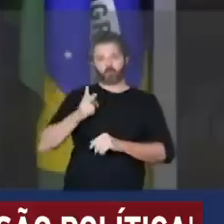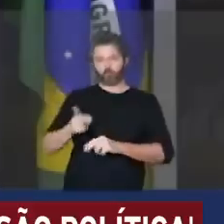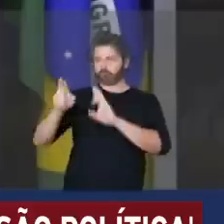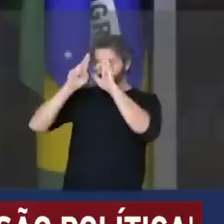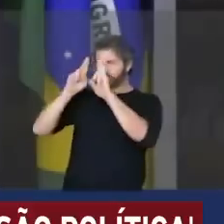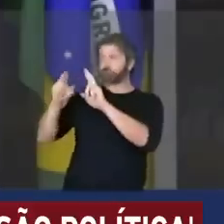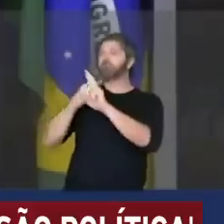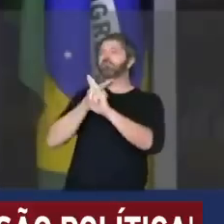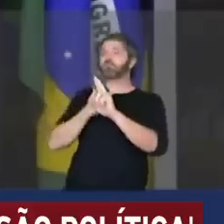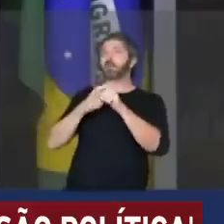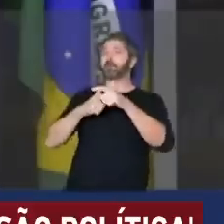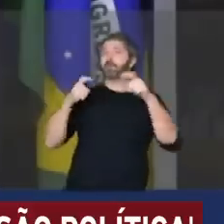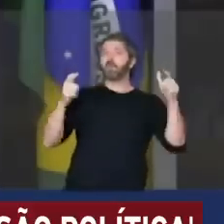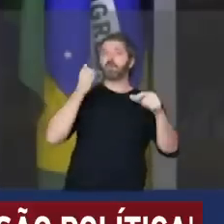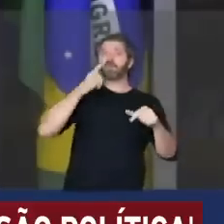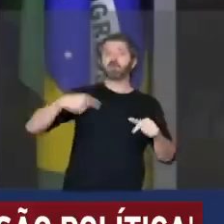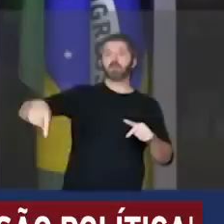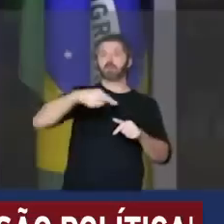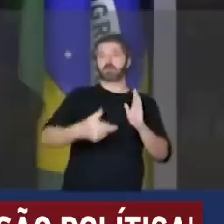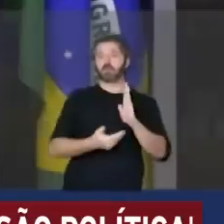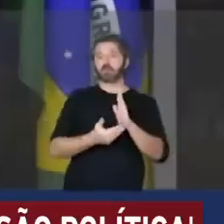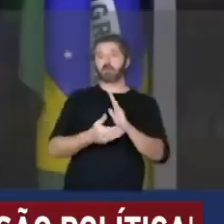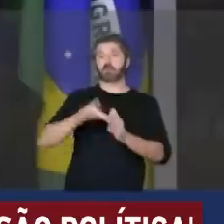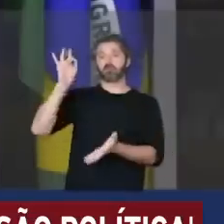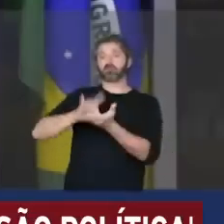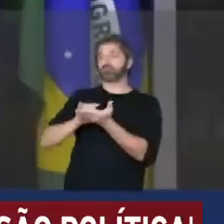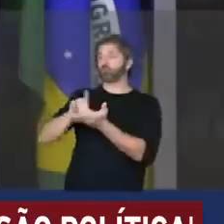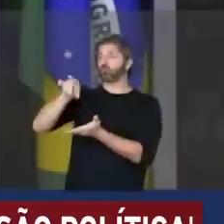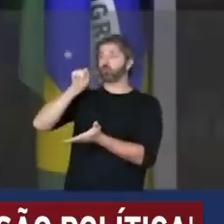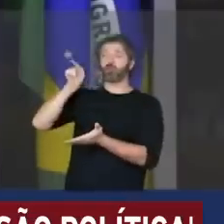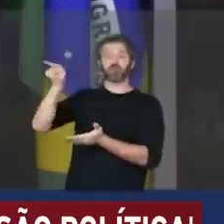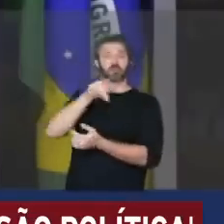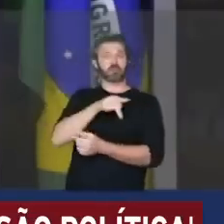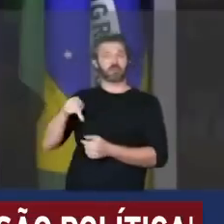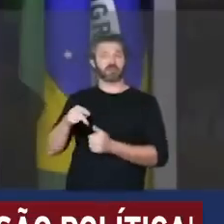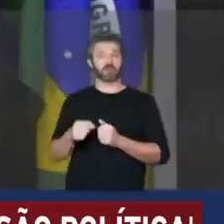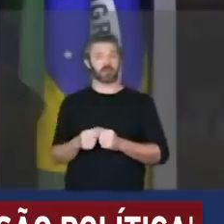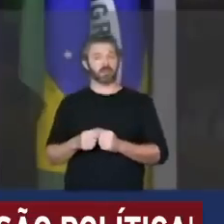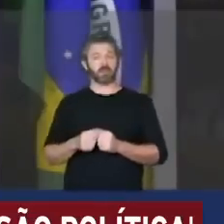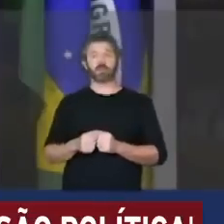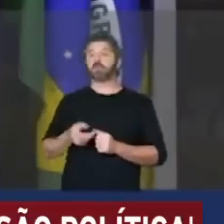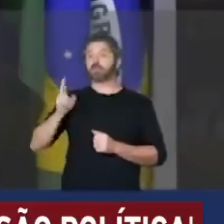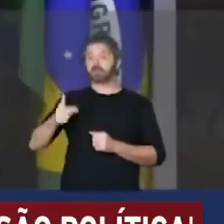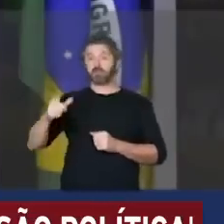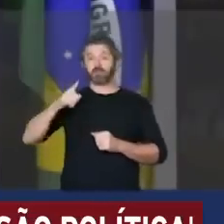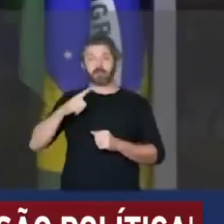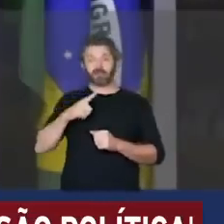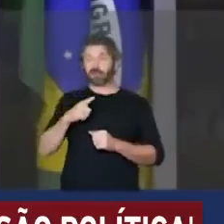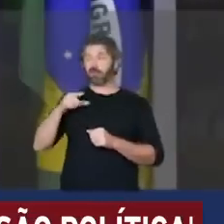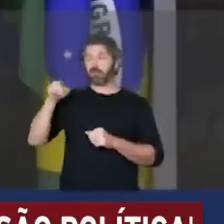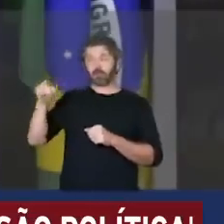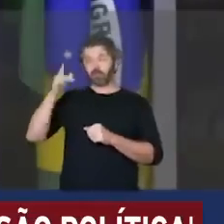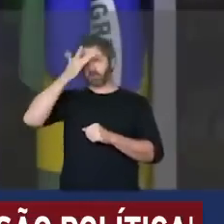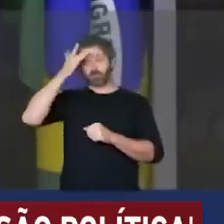Seguirei respeitando a vontade da maioria dos colegas que o legitima como presidente da casa. O senhor sempre teve na